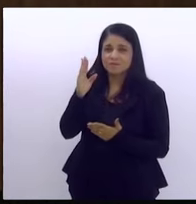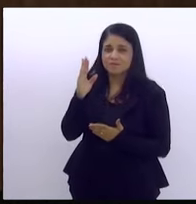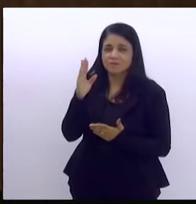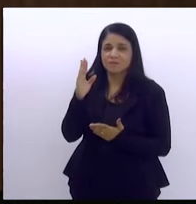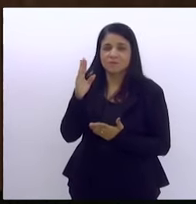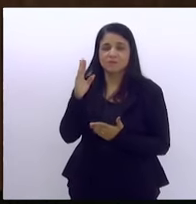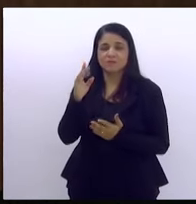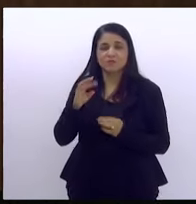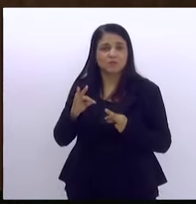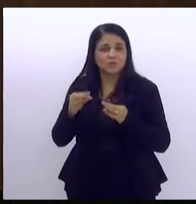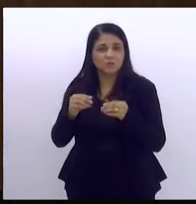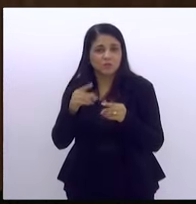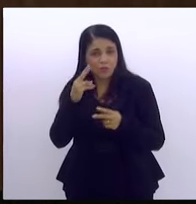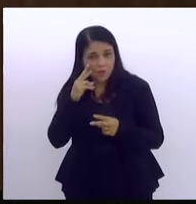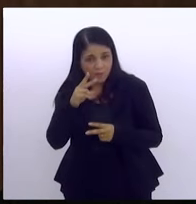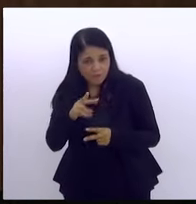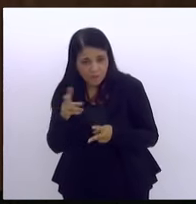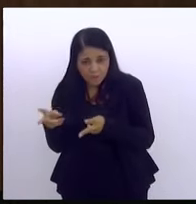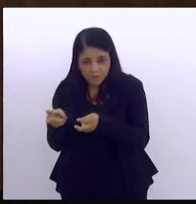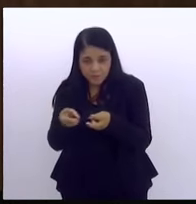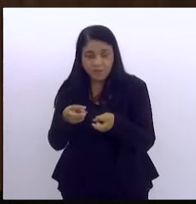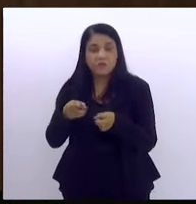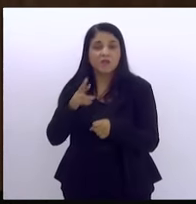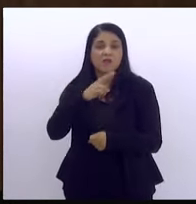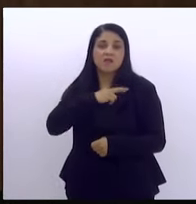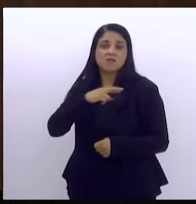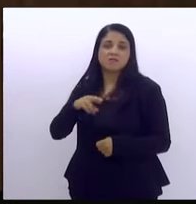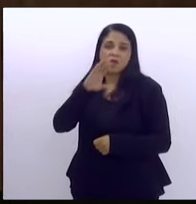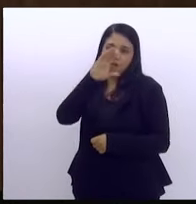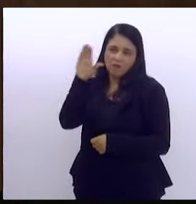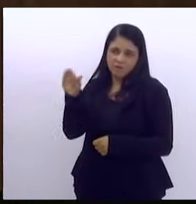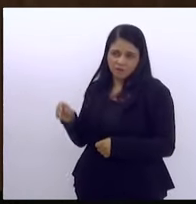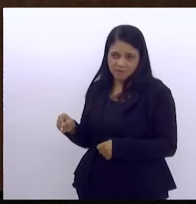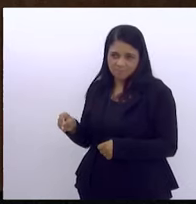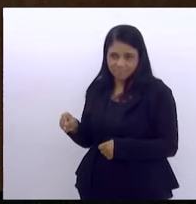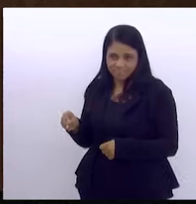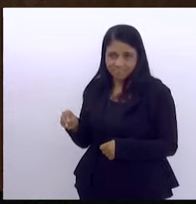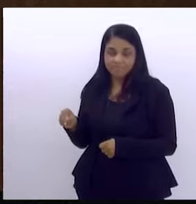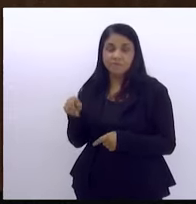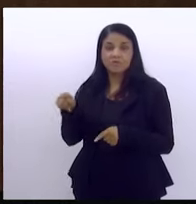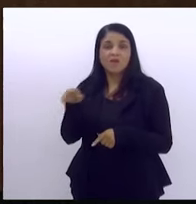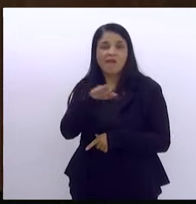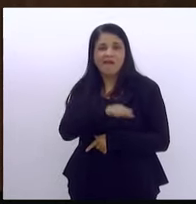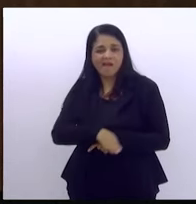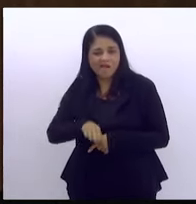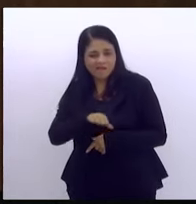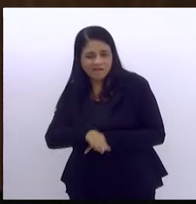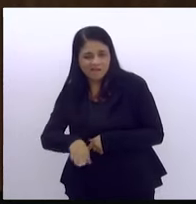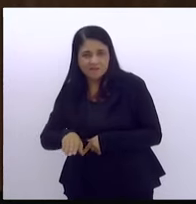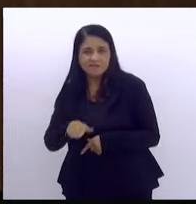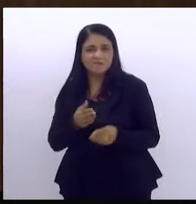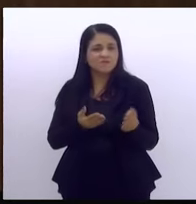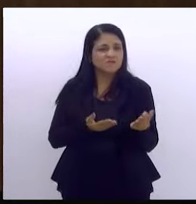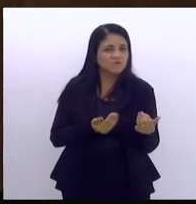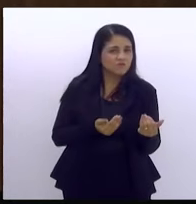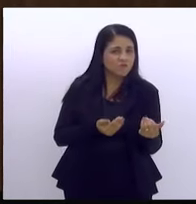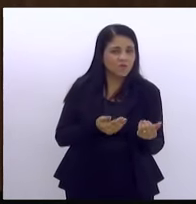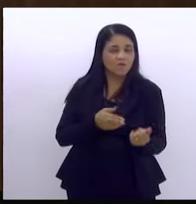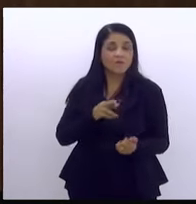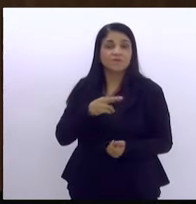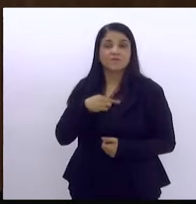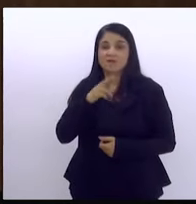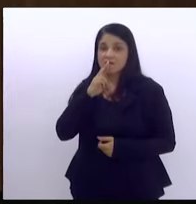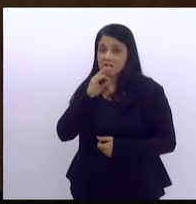os casos que eu vi foi sobre religiões de matriz africana. Quando a criança, quando o jovem professa uma religião de